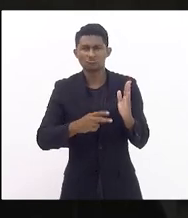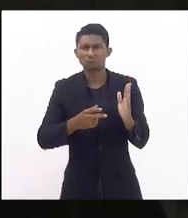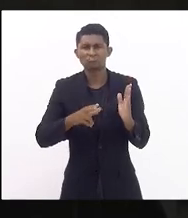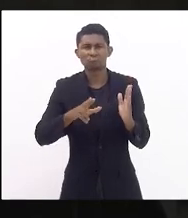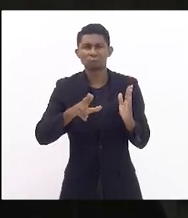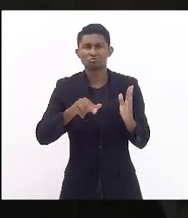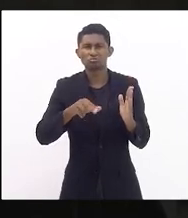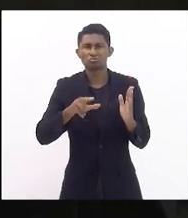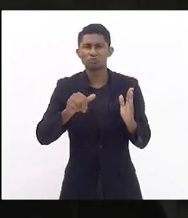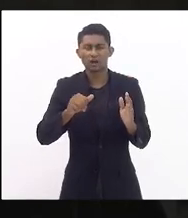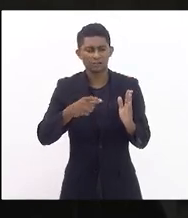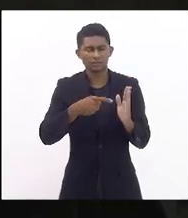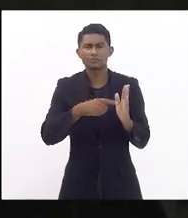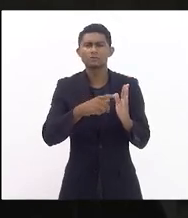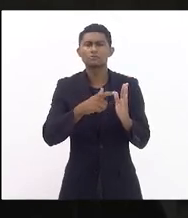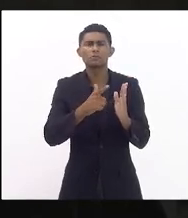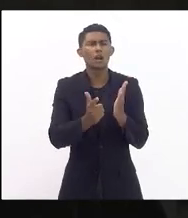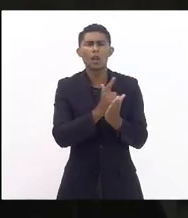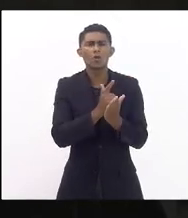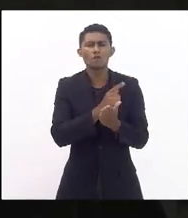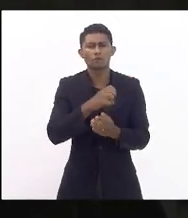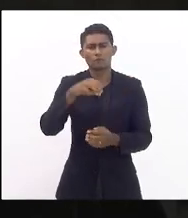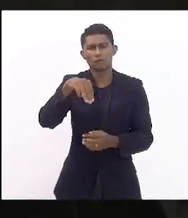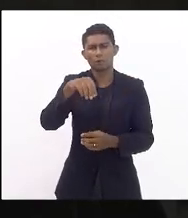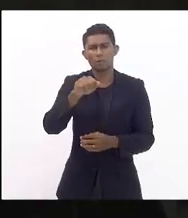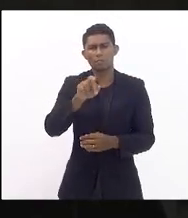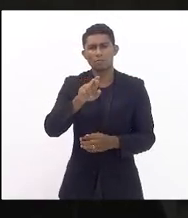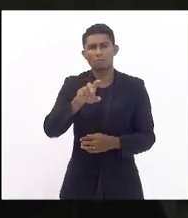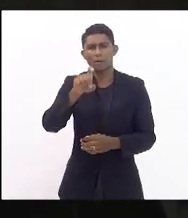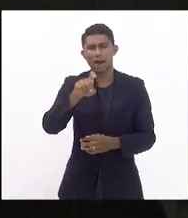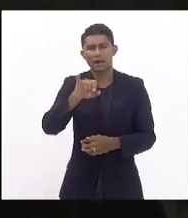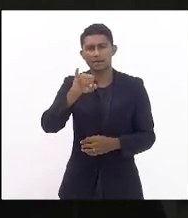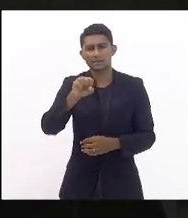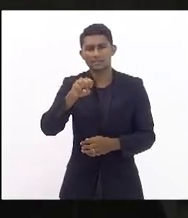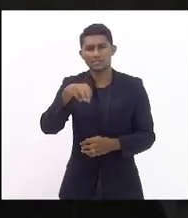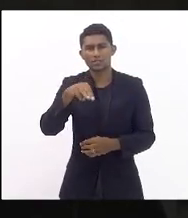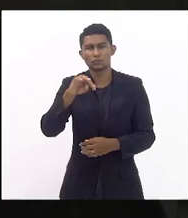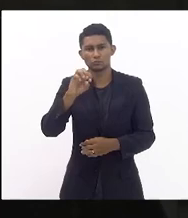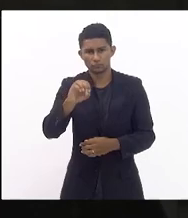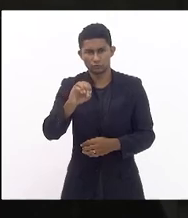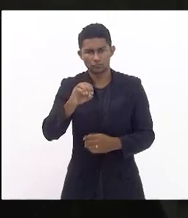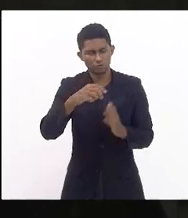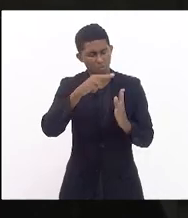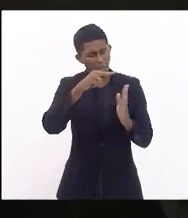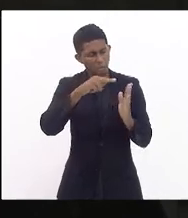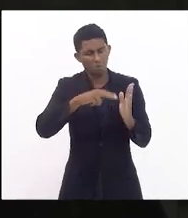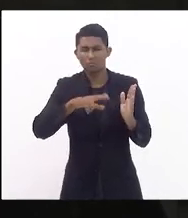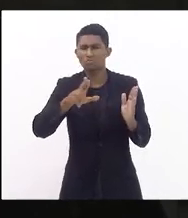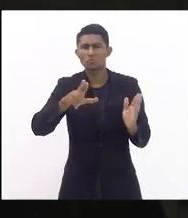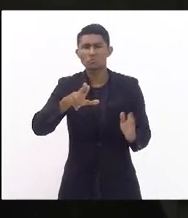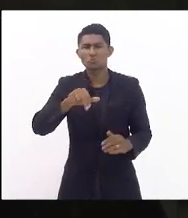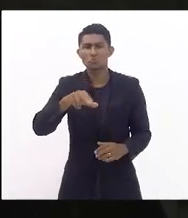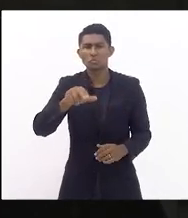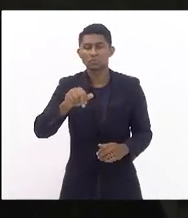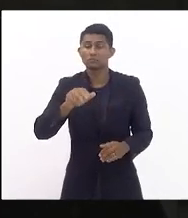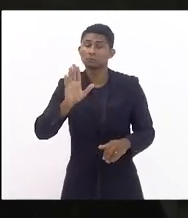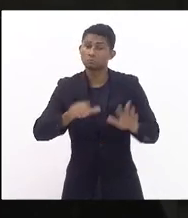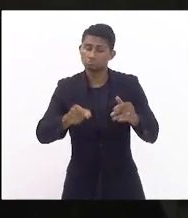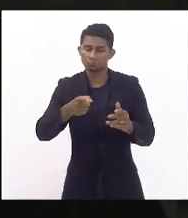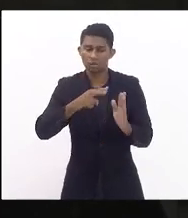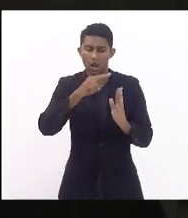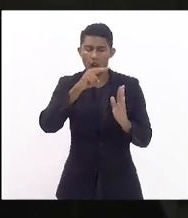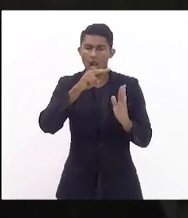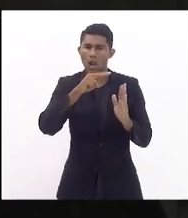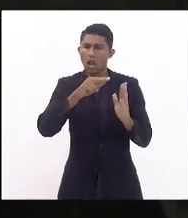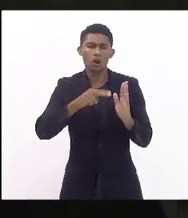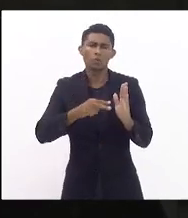leu. Jamais leu. Talvez ele tenha lido e decorado todo